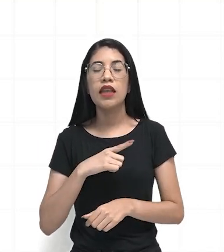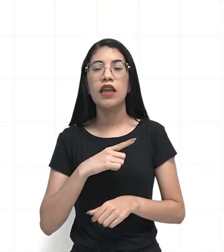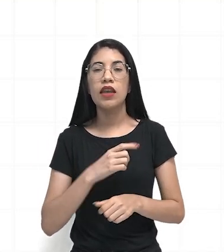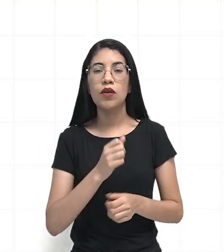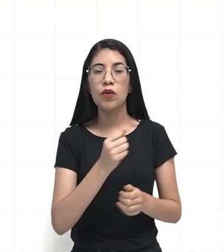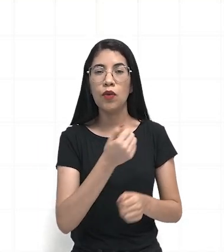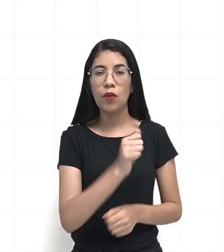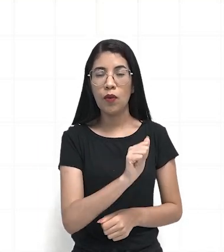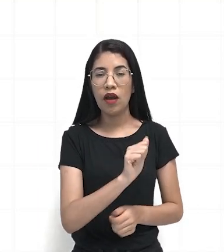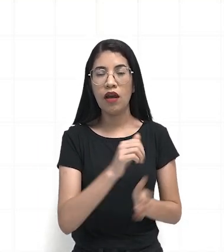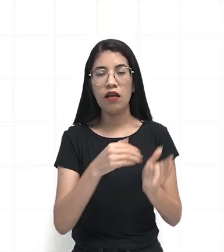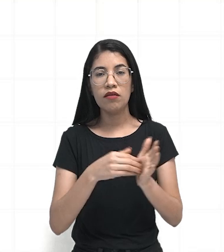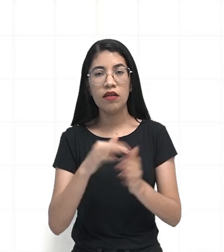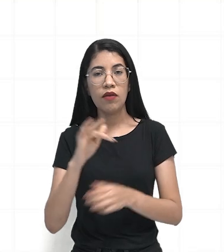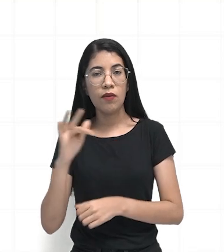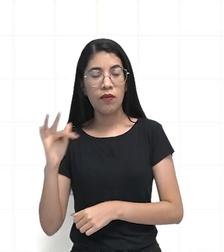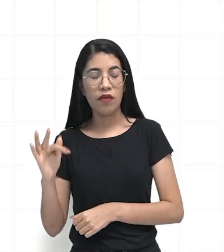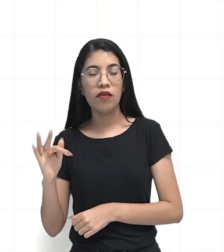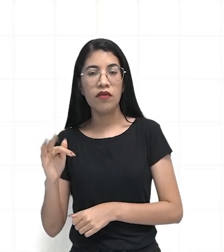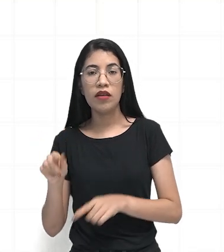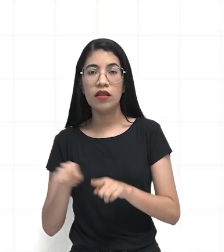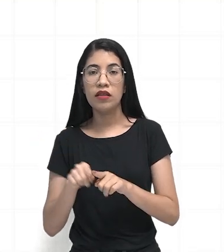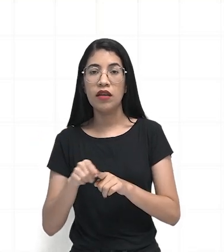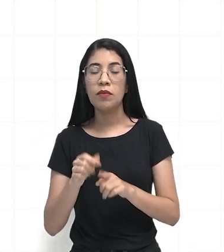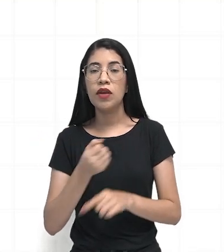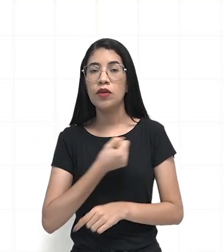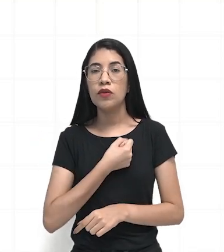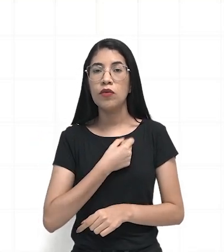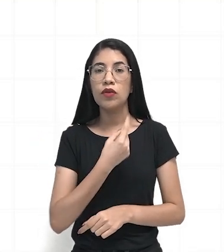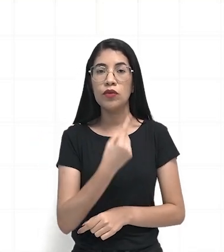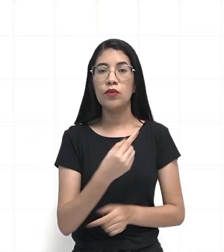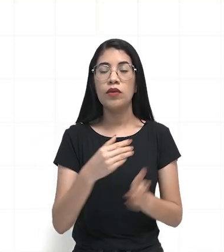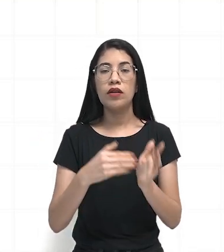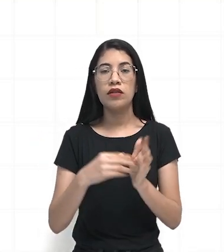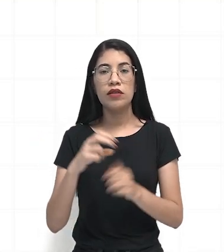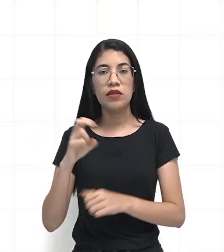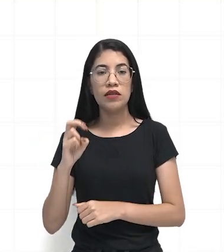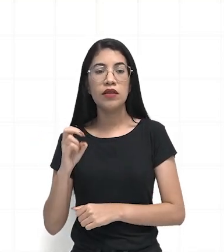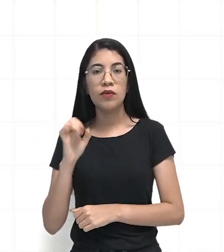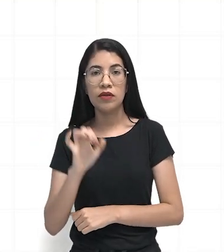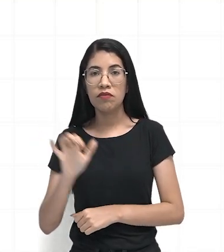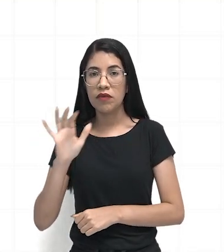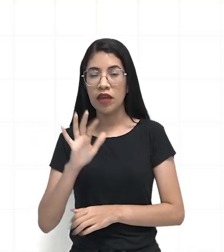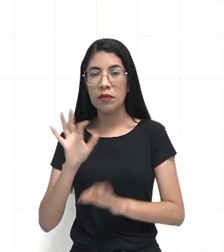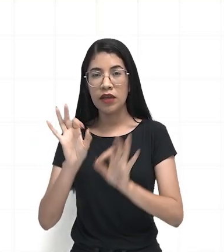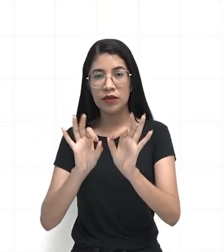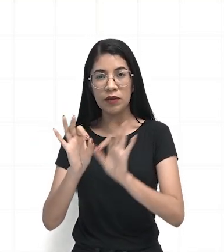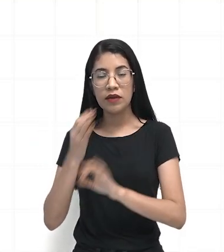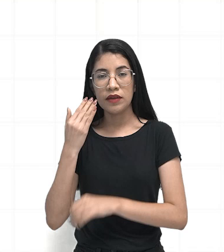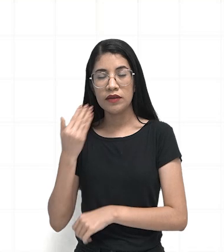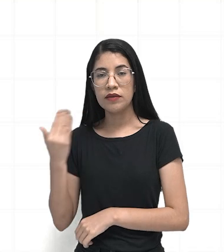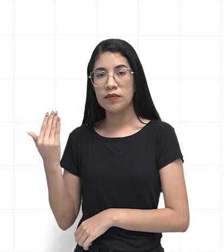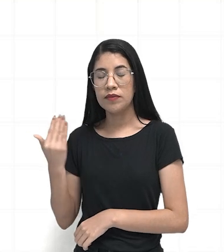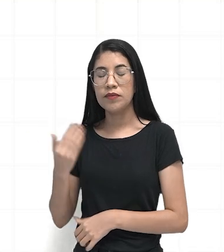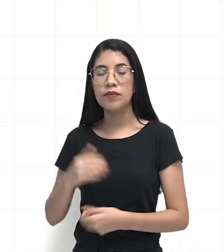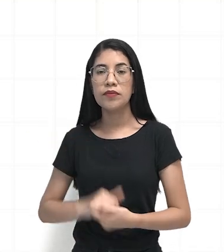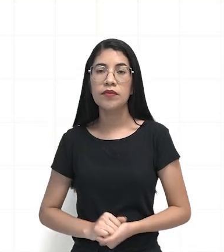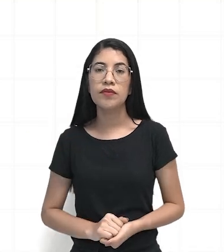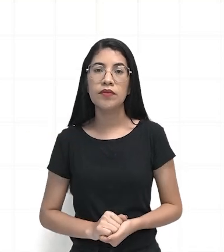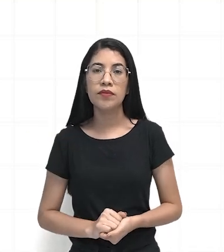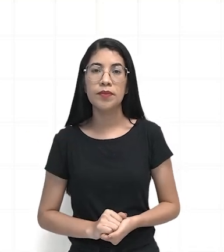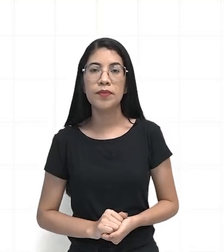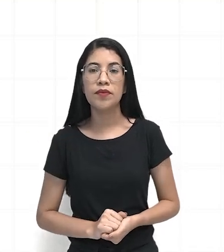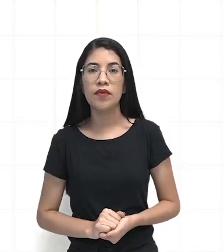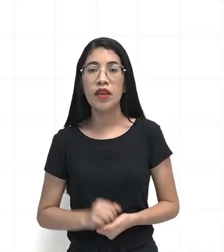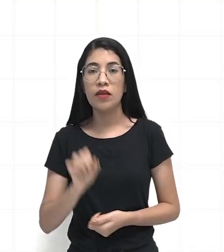A até a F. E também numeradas de 1 até a 5. E nós vamos ver isso na imagem, tá ok? Então, nós temos